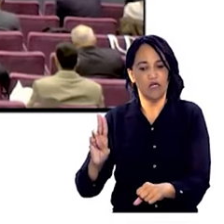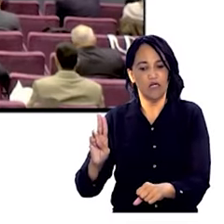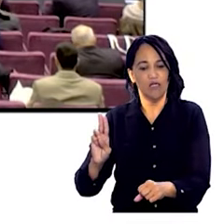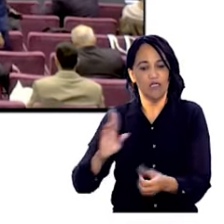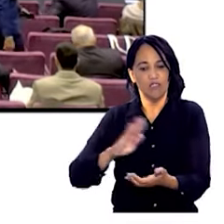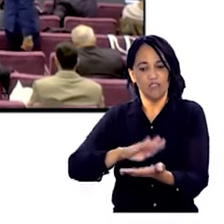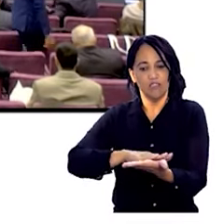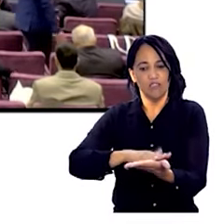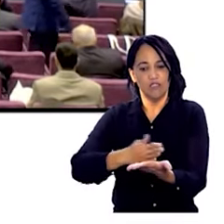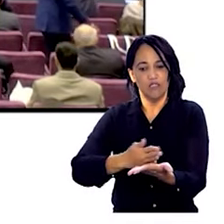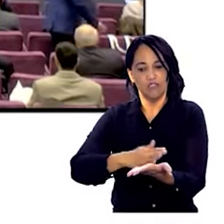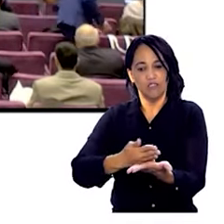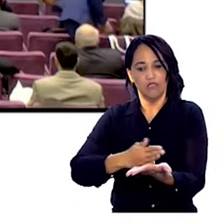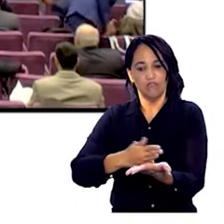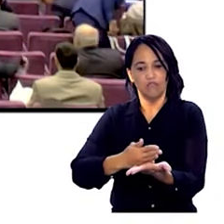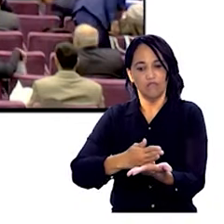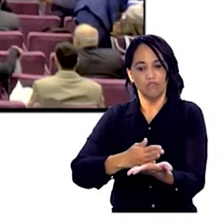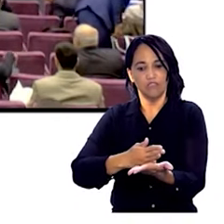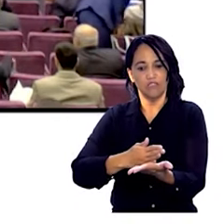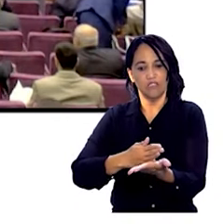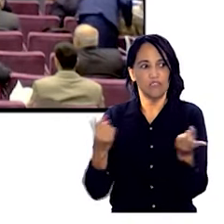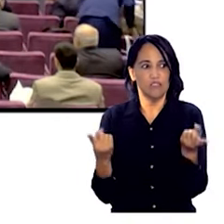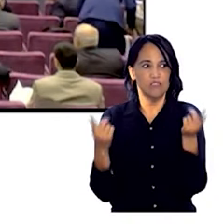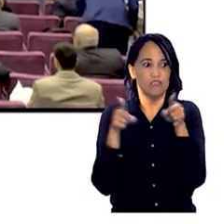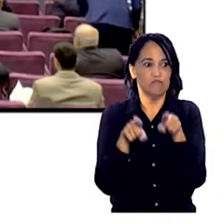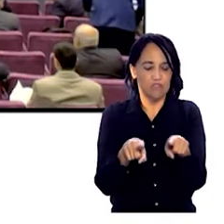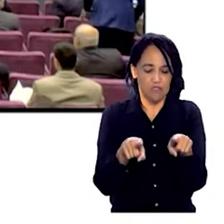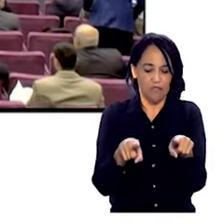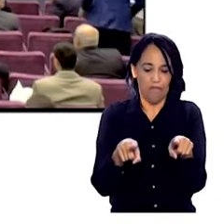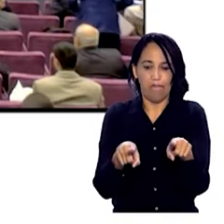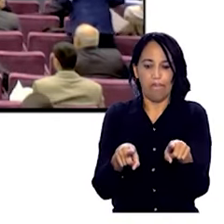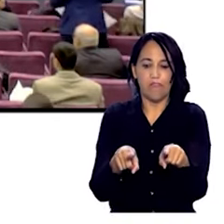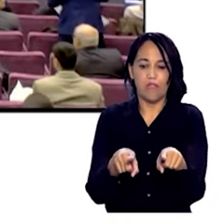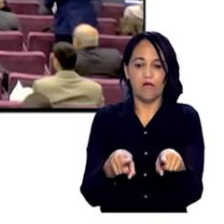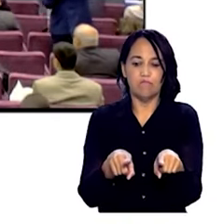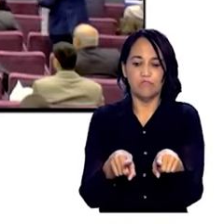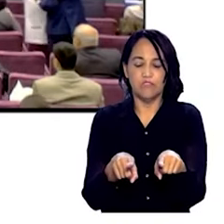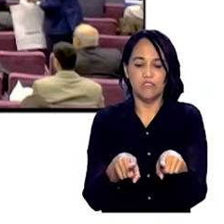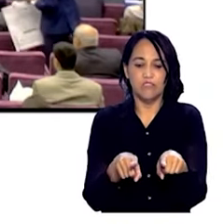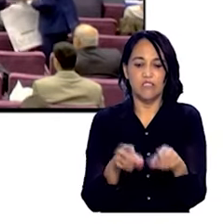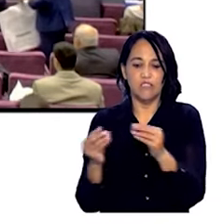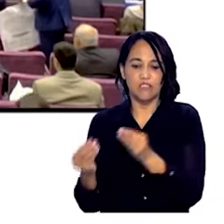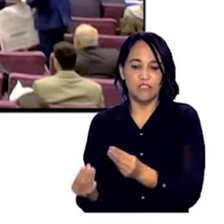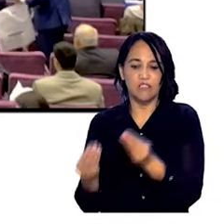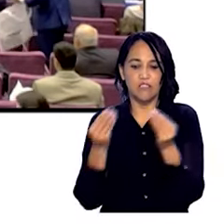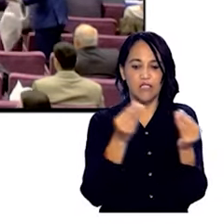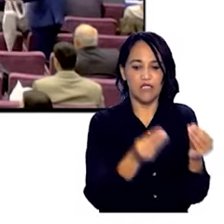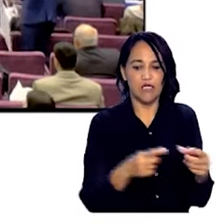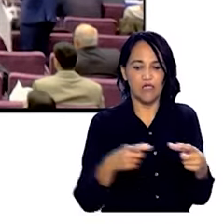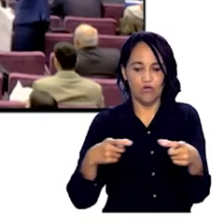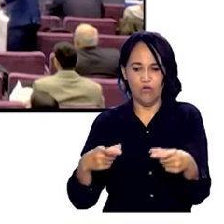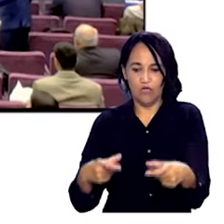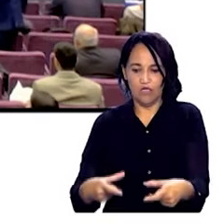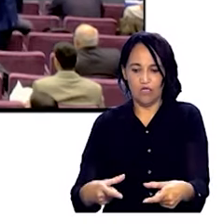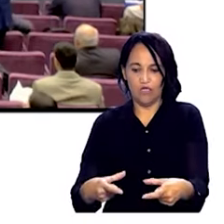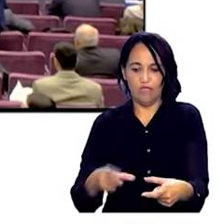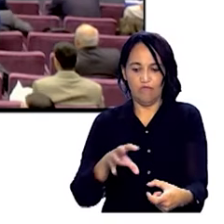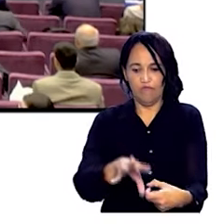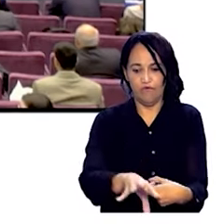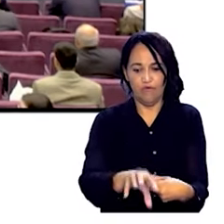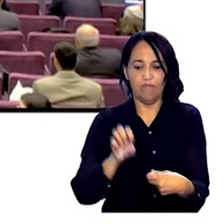que os entreguem posteriormente no local em que foram retirados senhoras e senhores neste